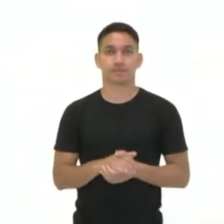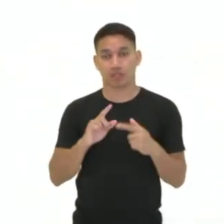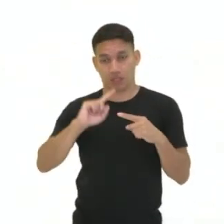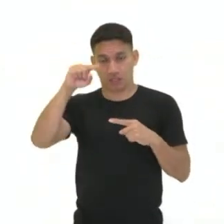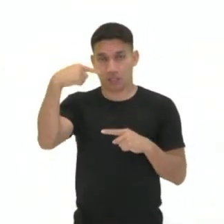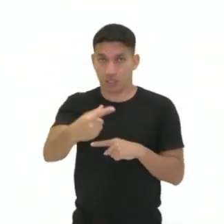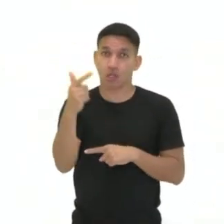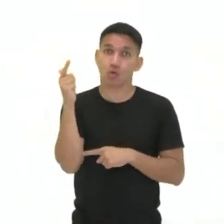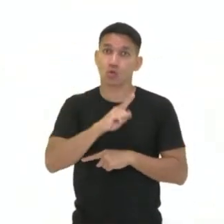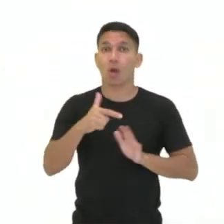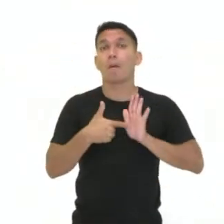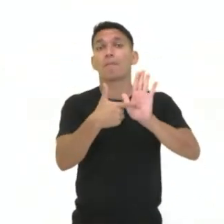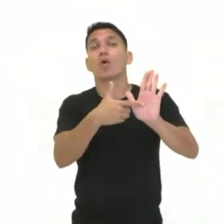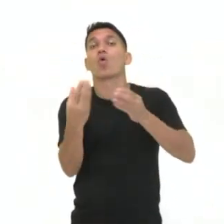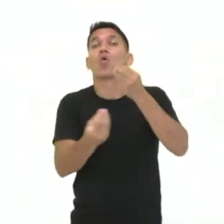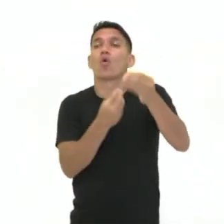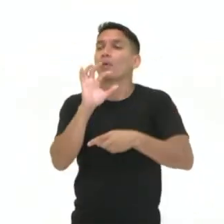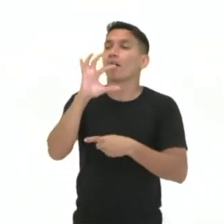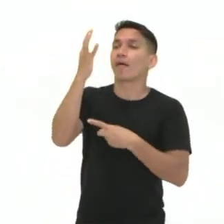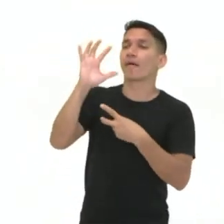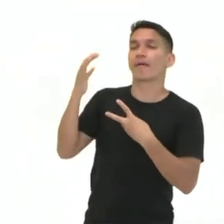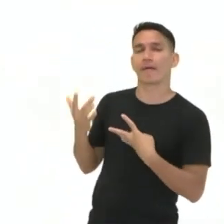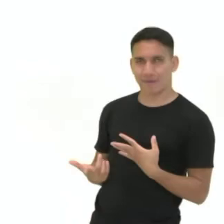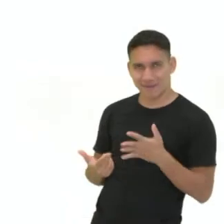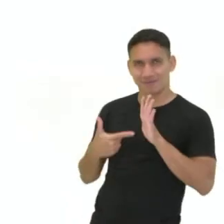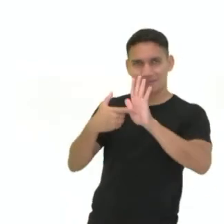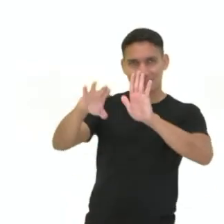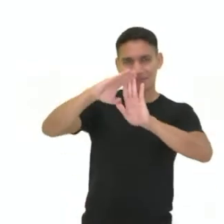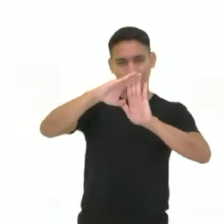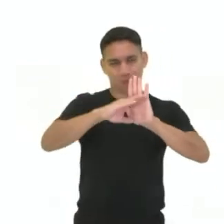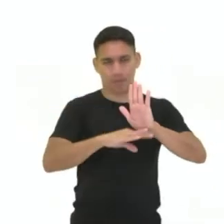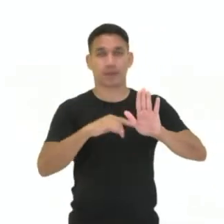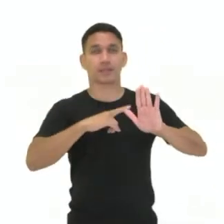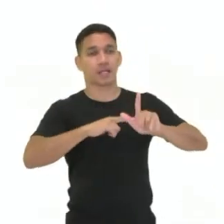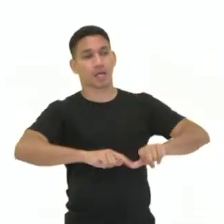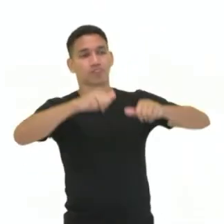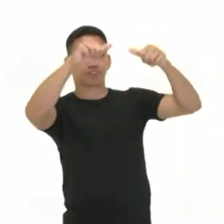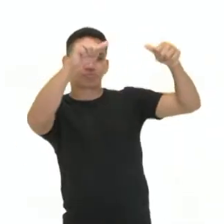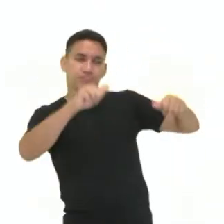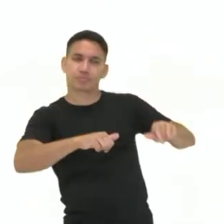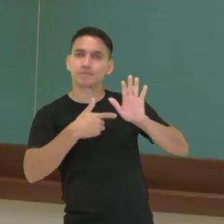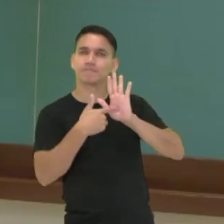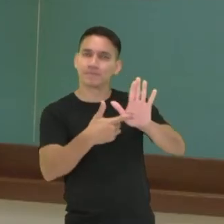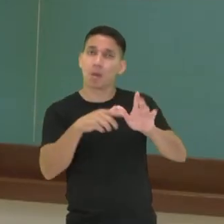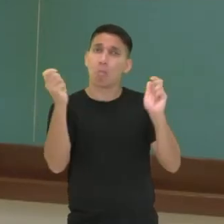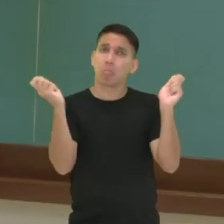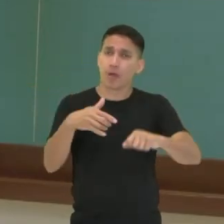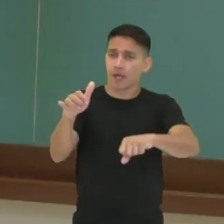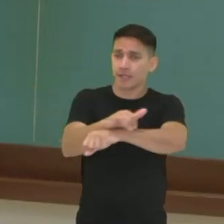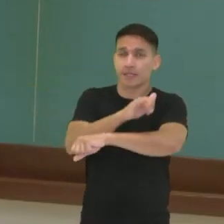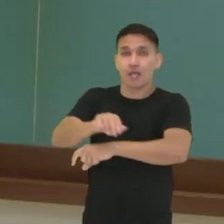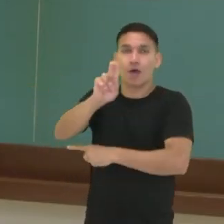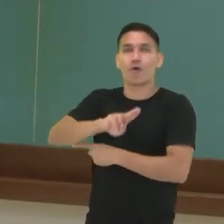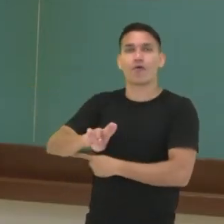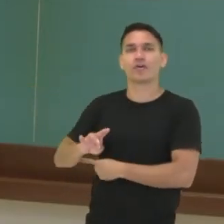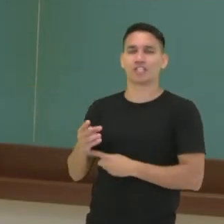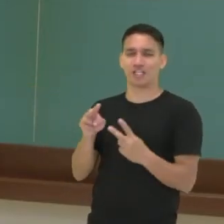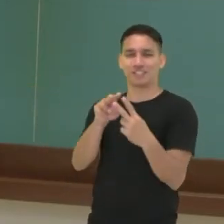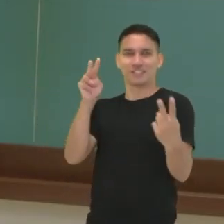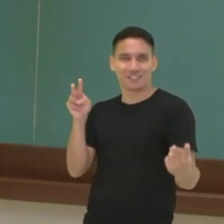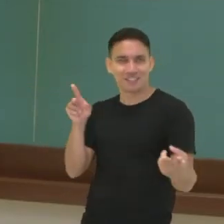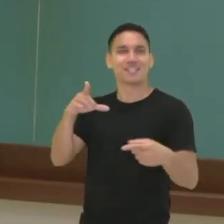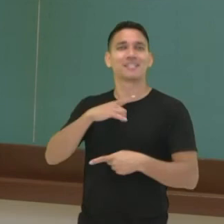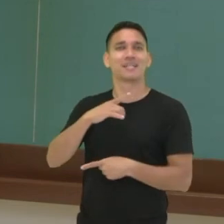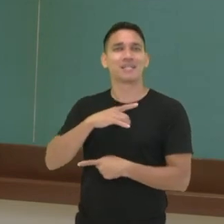seguida, exponha o resultado deste debate em um quadro expositivo. Você pode usar os recursos digitais, aí o Jamboard,